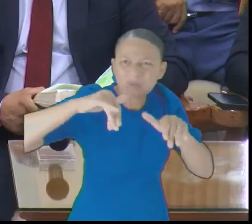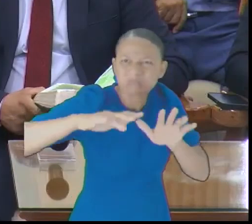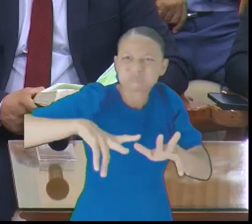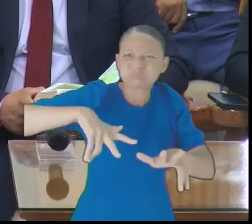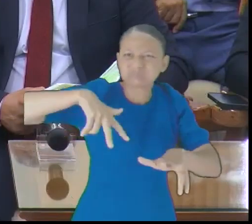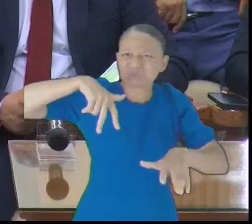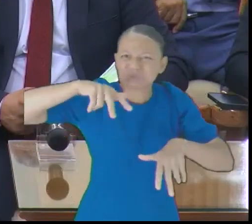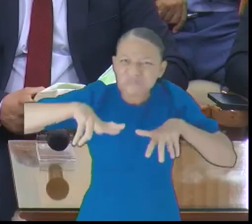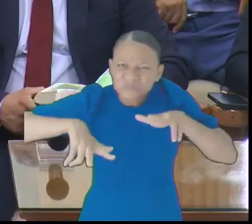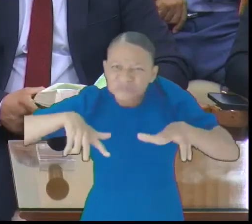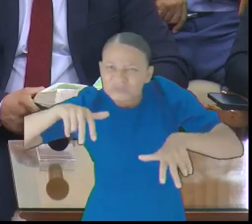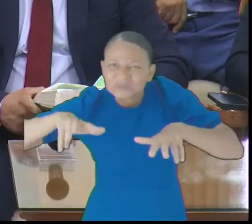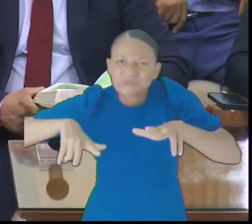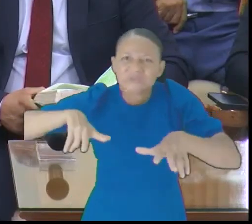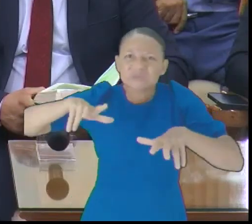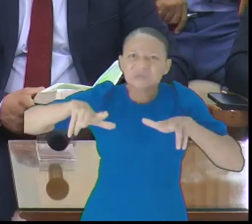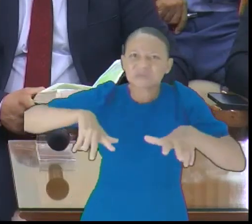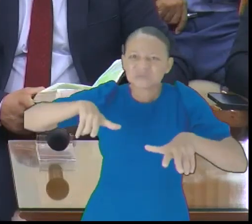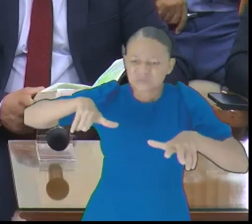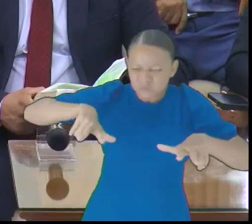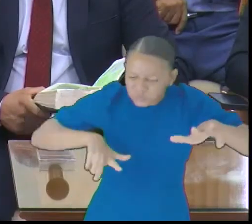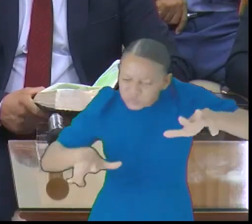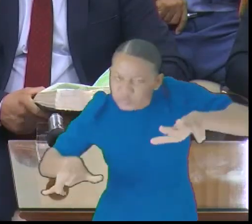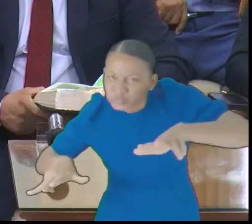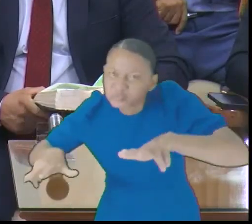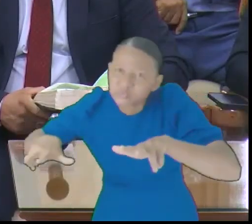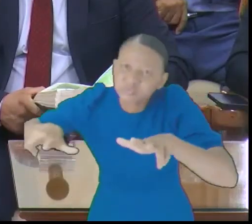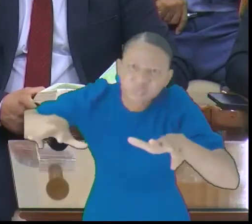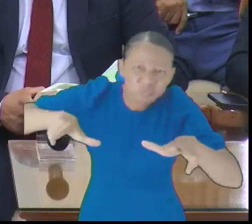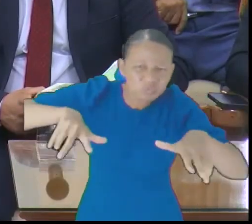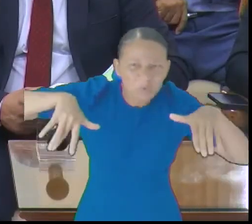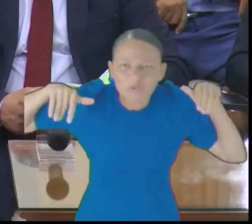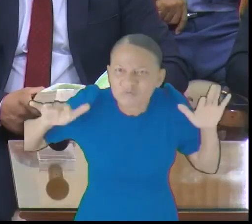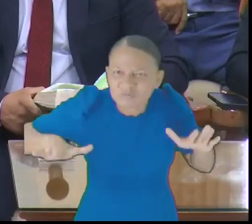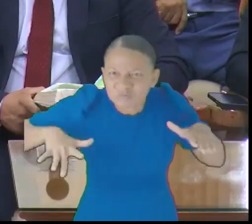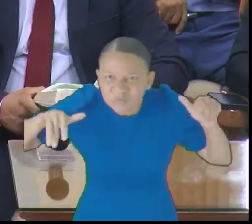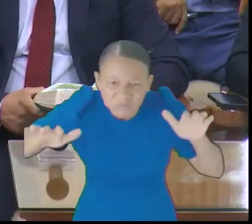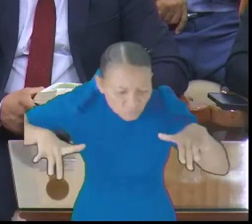As aves de rapina começaram a sobrevoar.